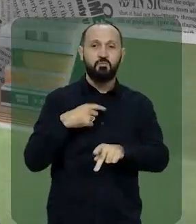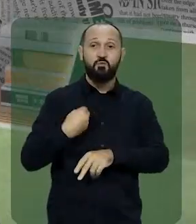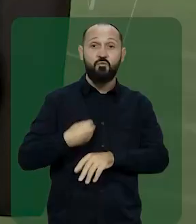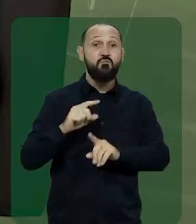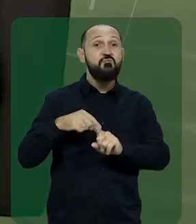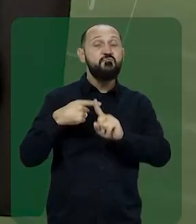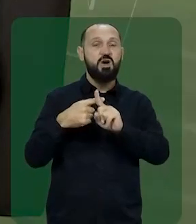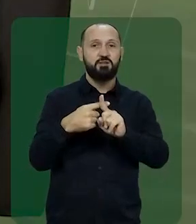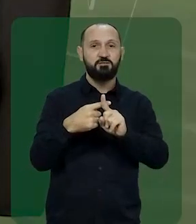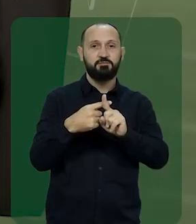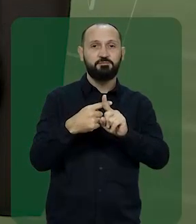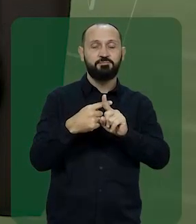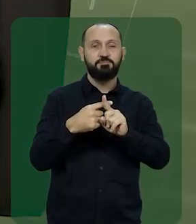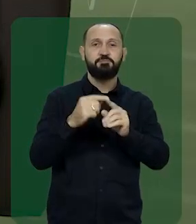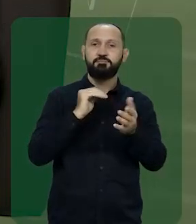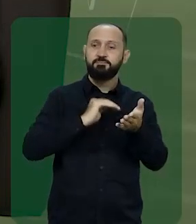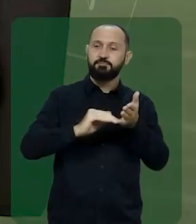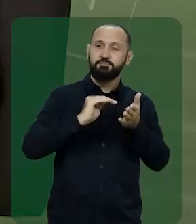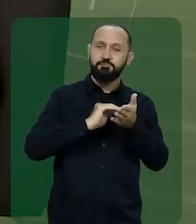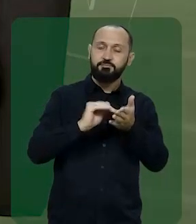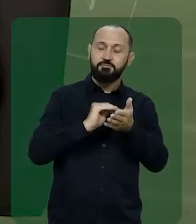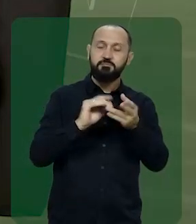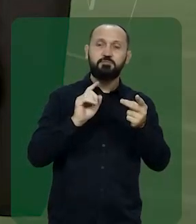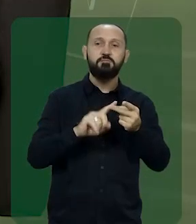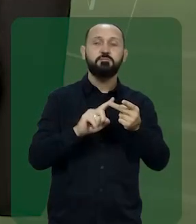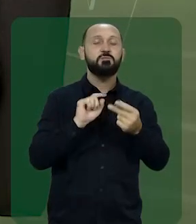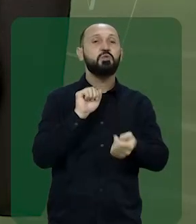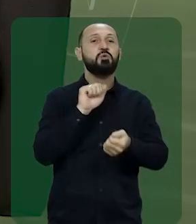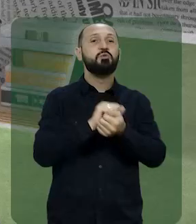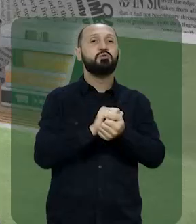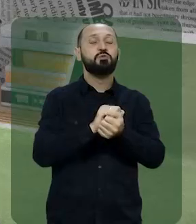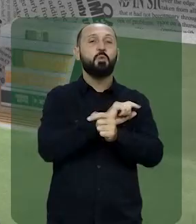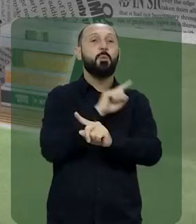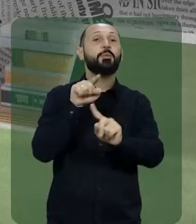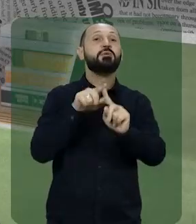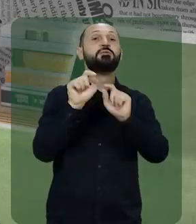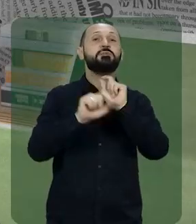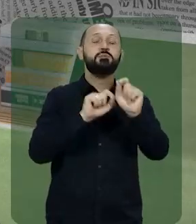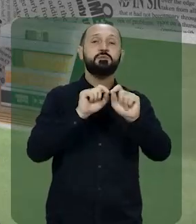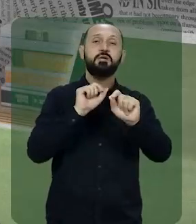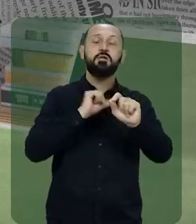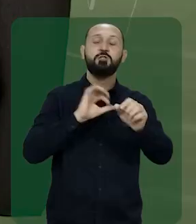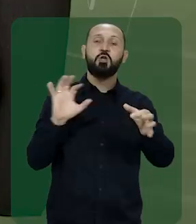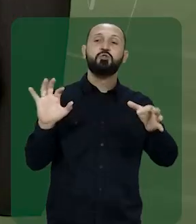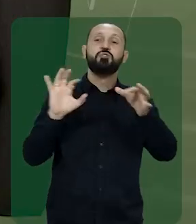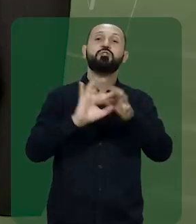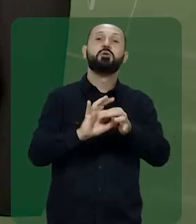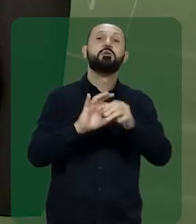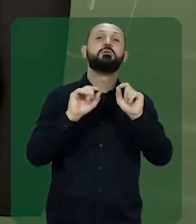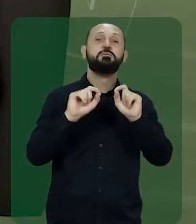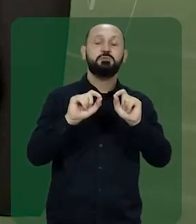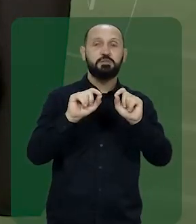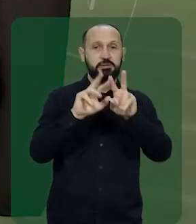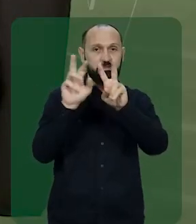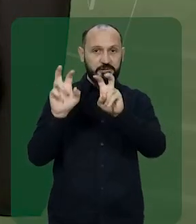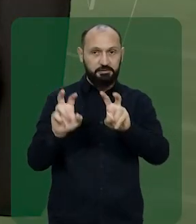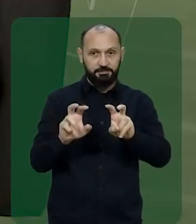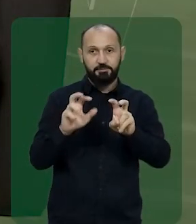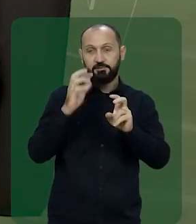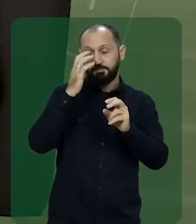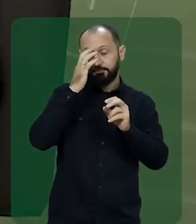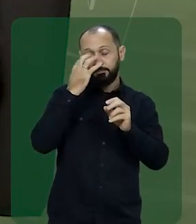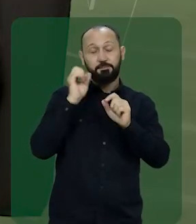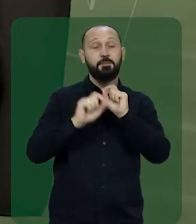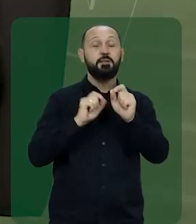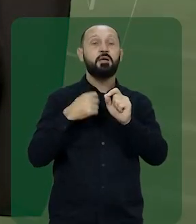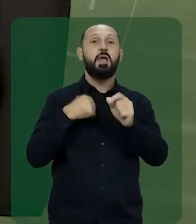mais. E a subsecretaria, né, ela tem essa missão de transversalizar essas pautas, né, para